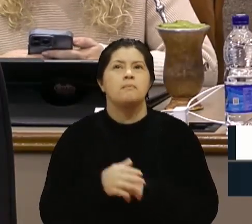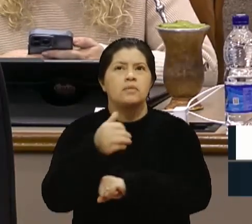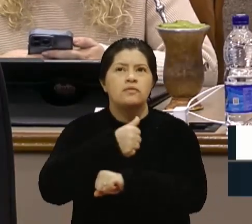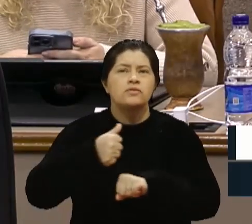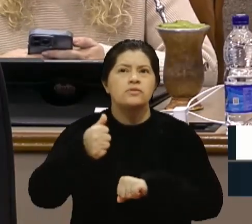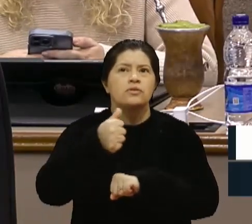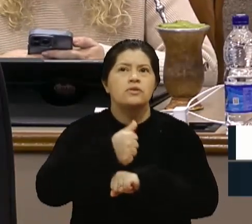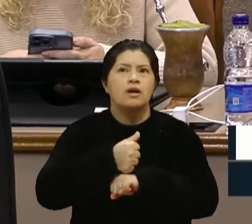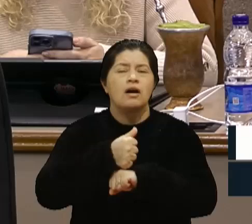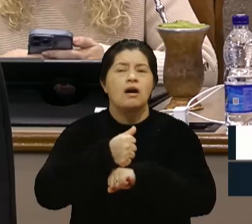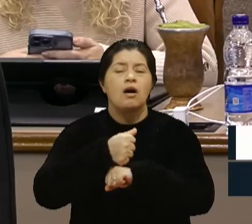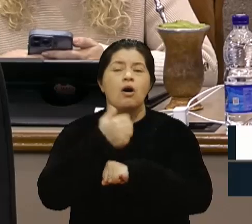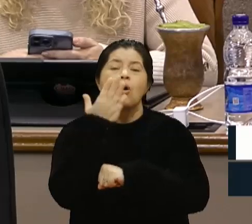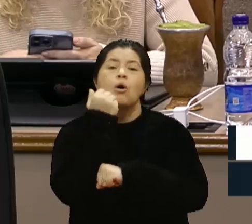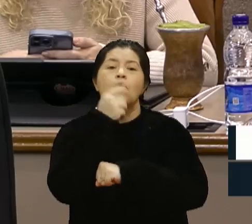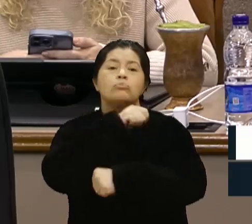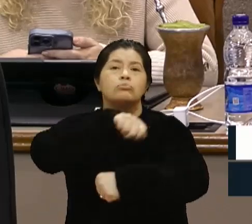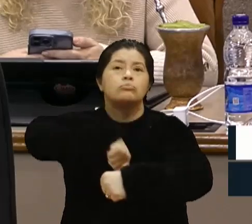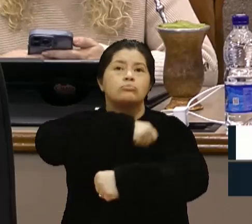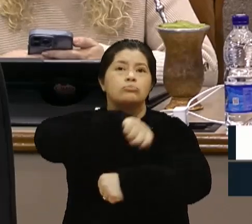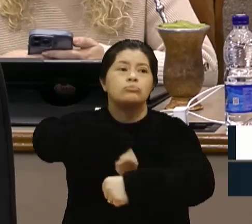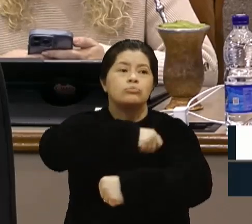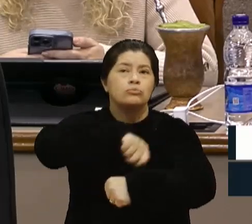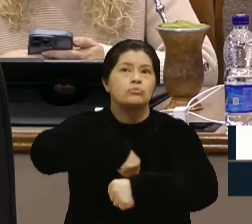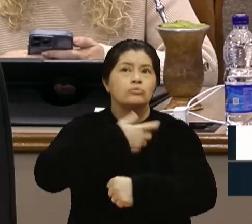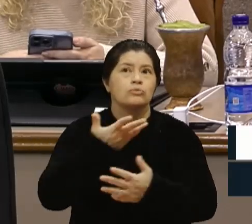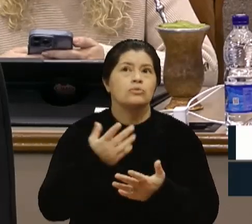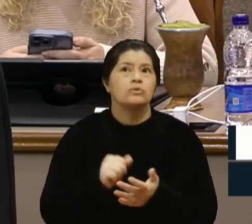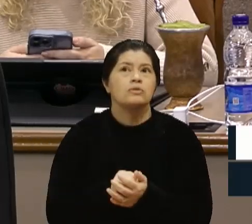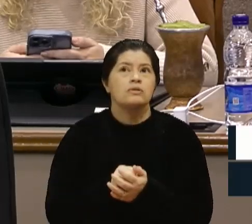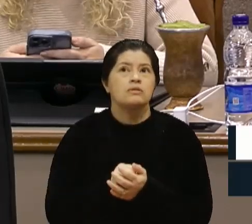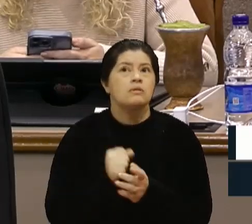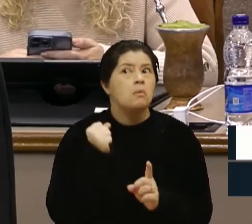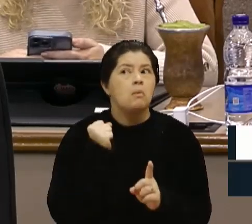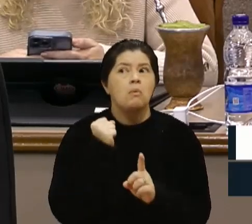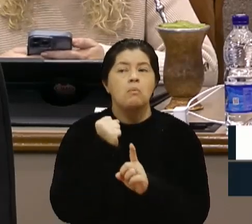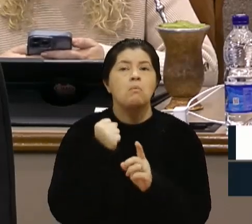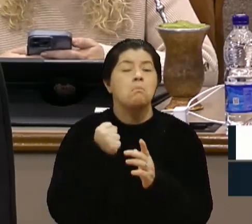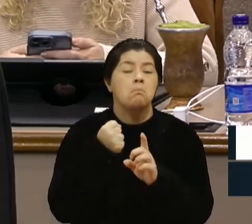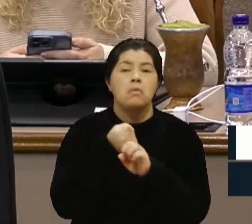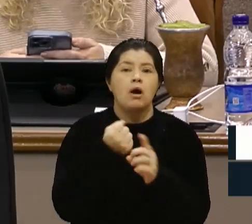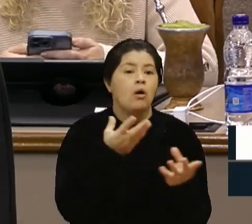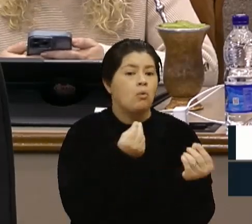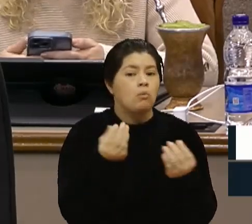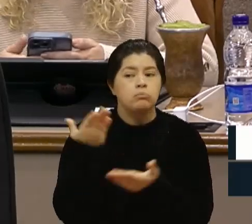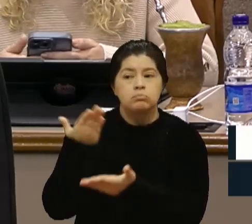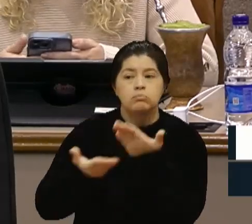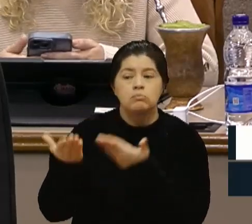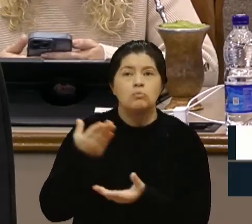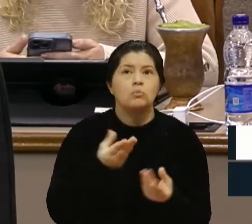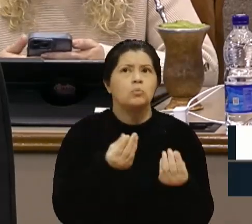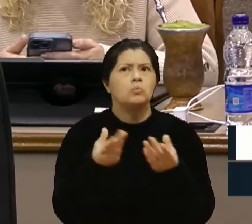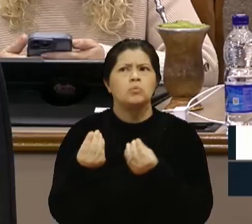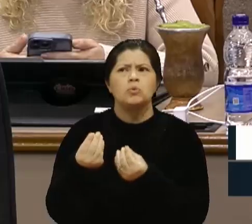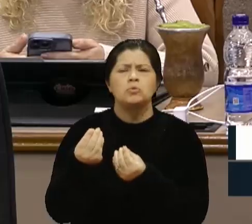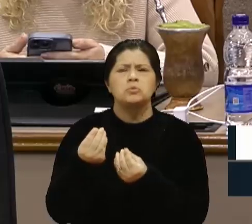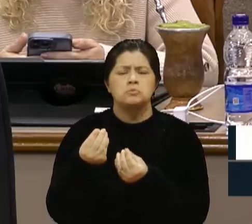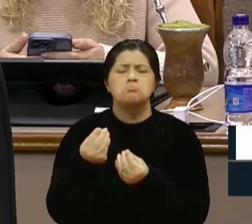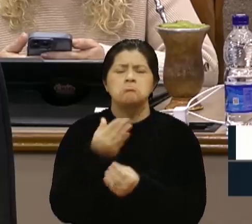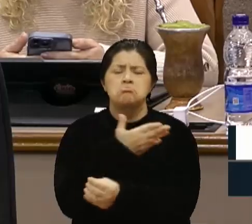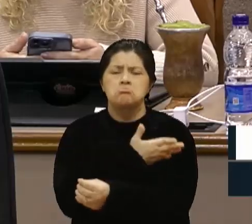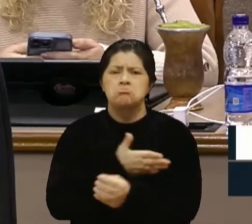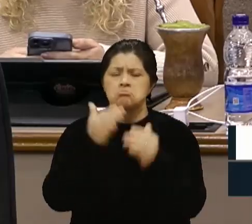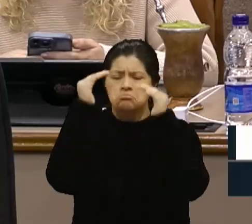da área gastronômica e estava dormindo na rua. E a Marta me atendeu com muita educação, com